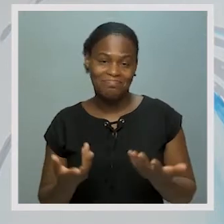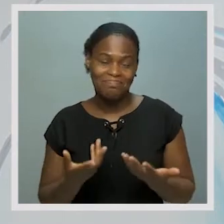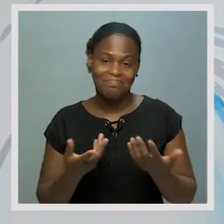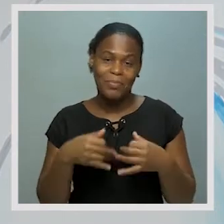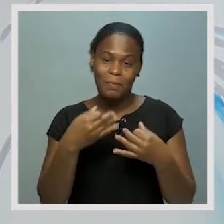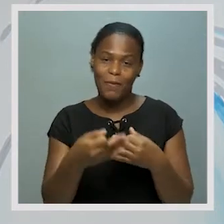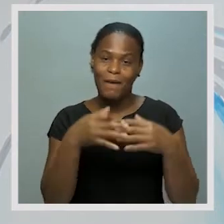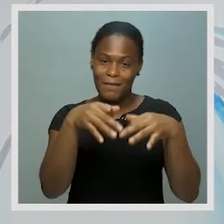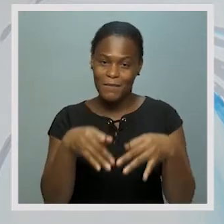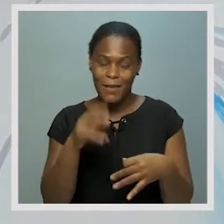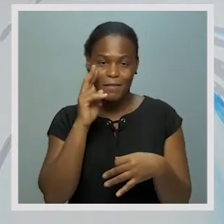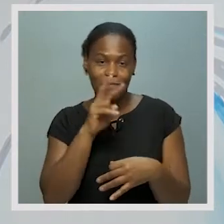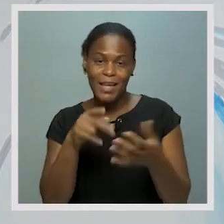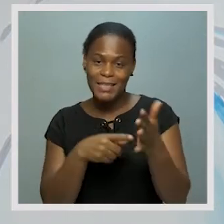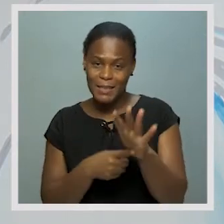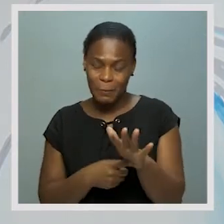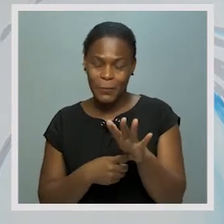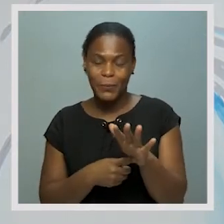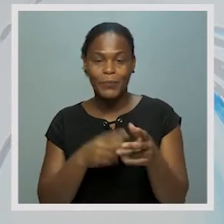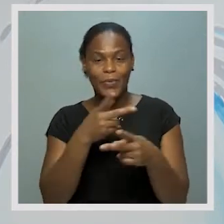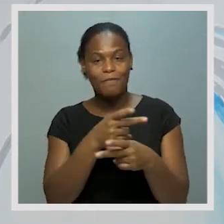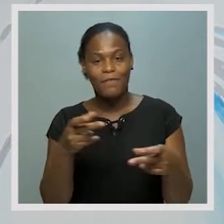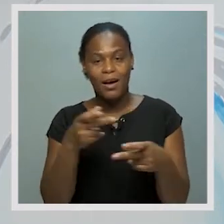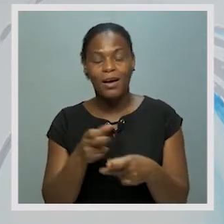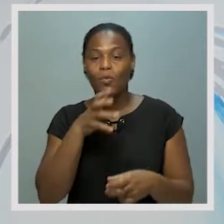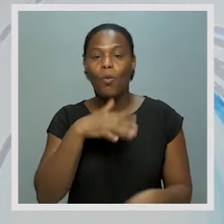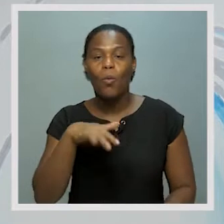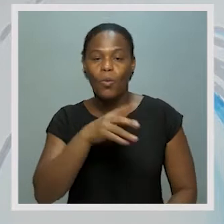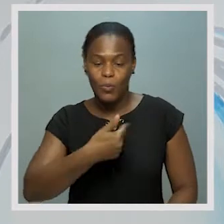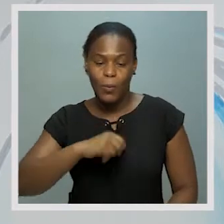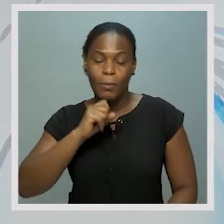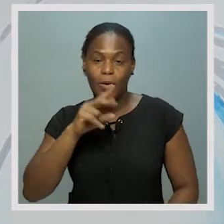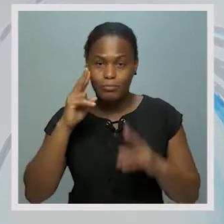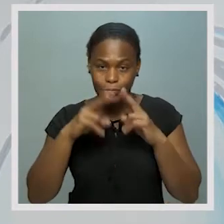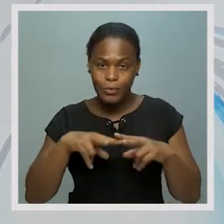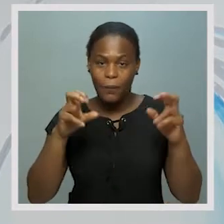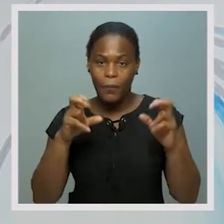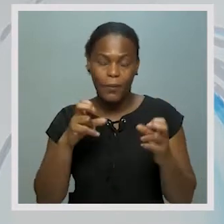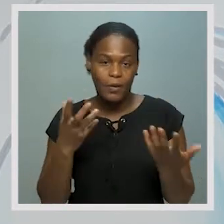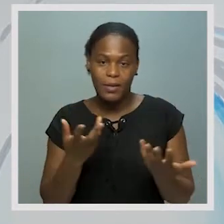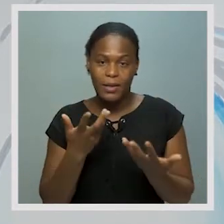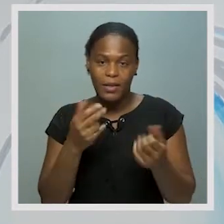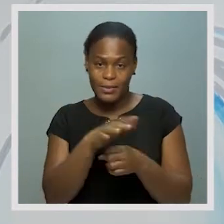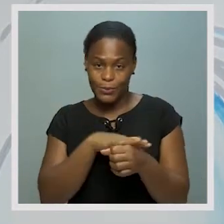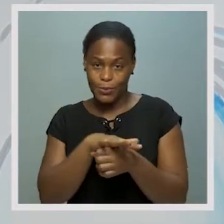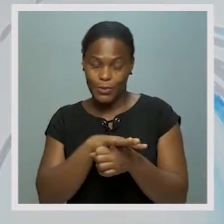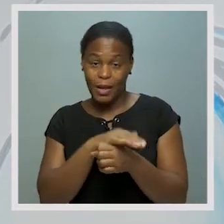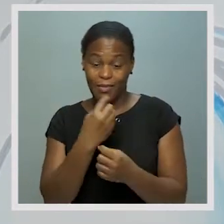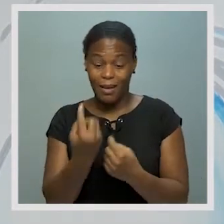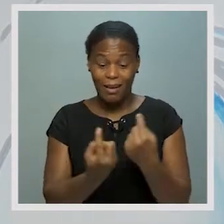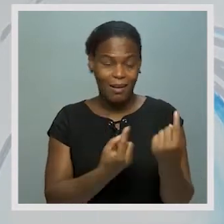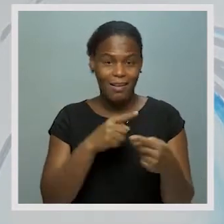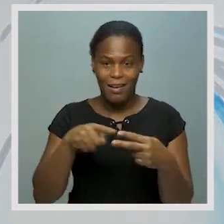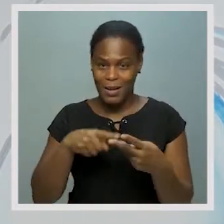linguagem e, finalmente, ver exemplos de frases e onde é que nós podemos encontrar a situação